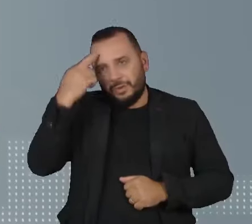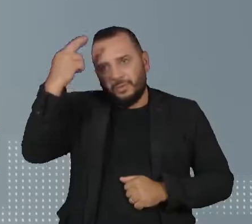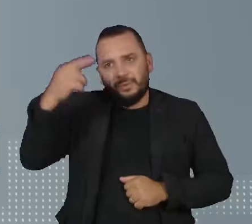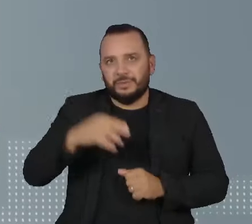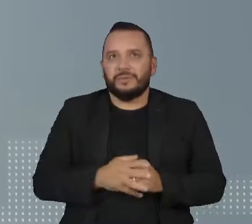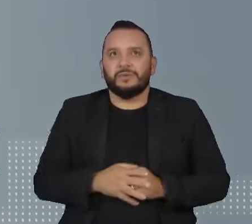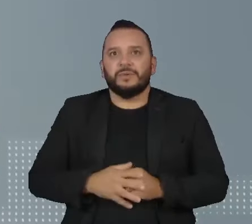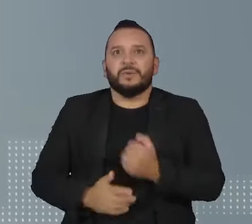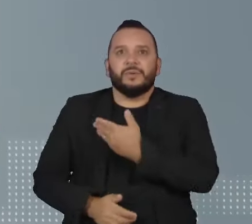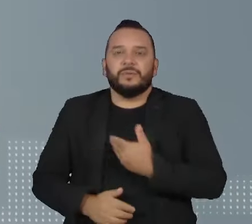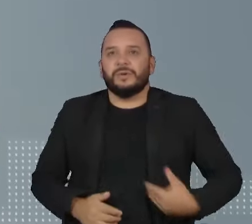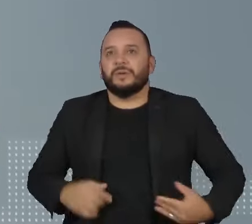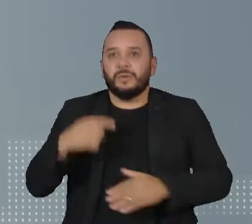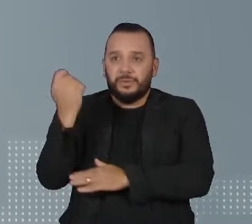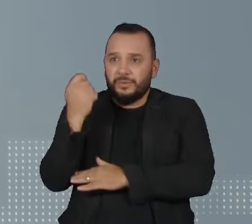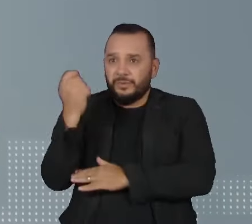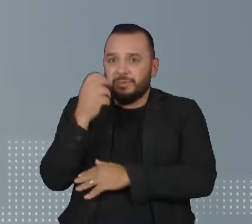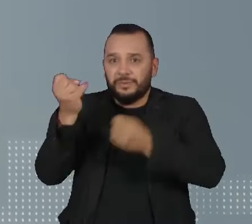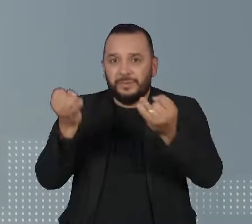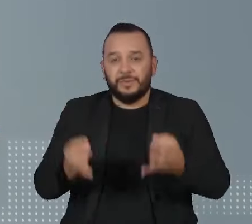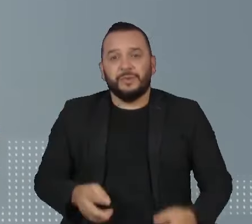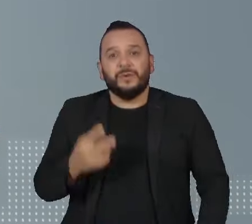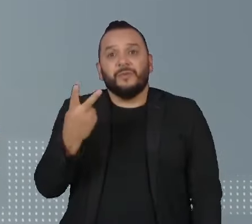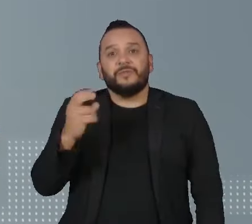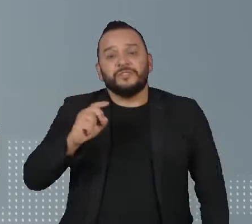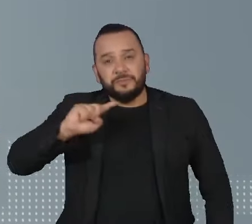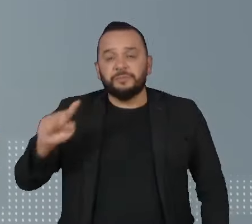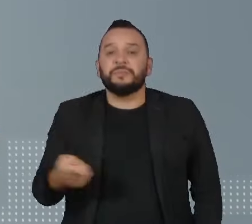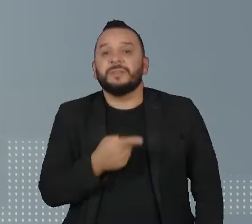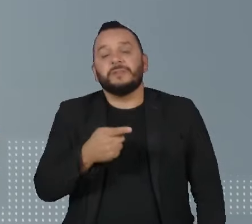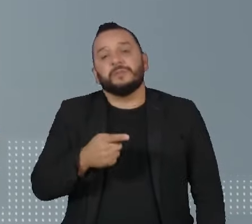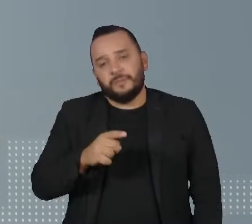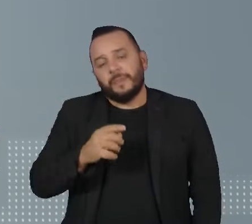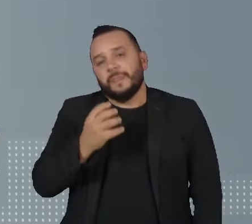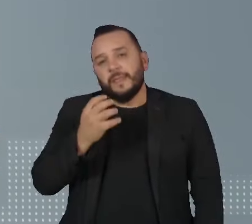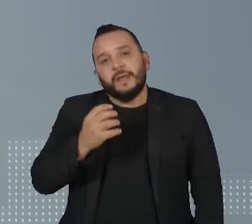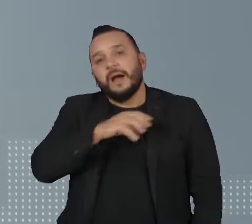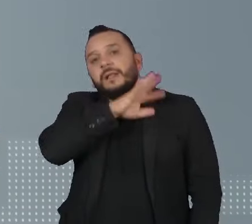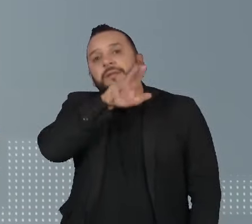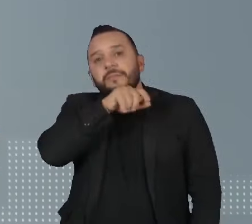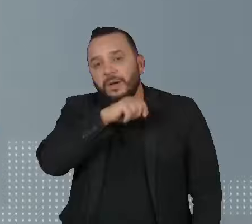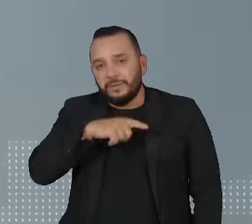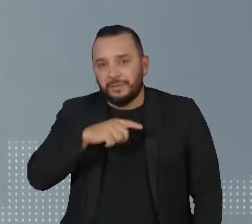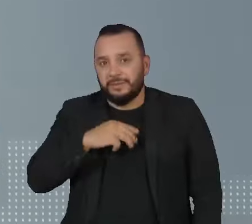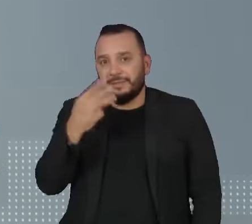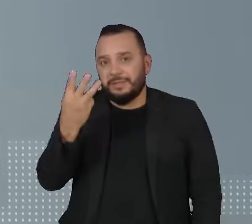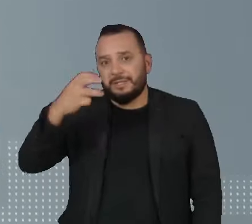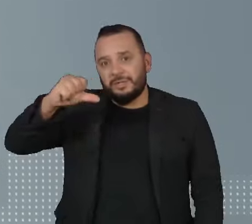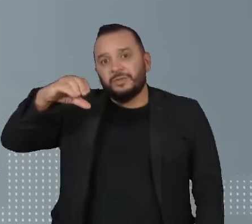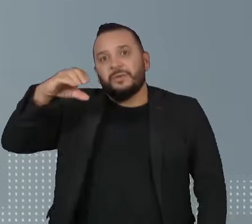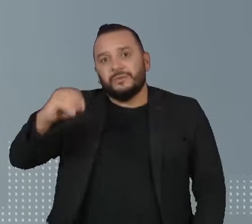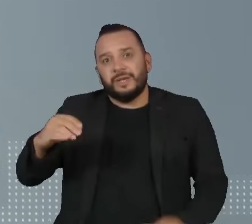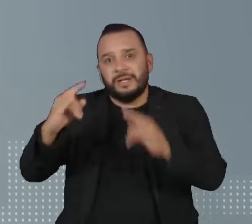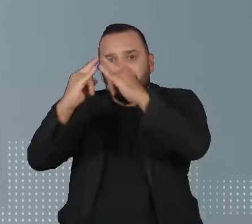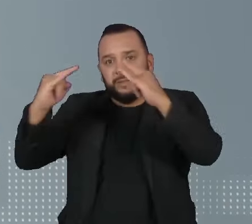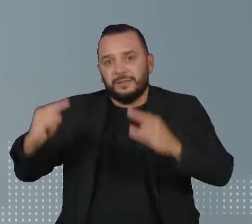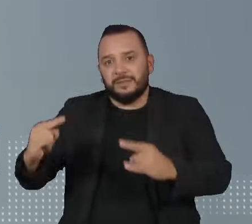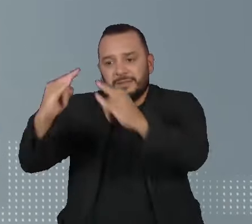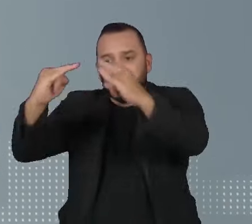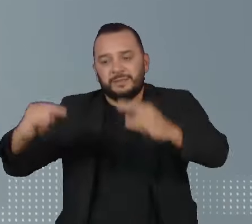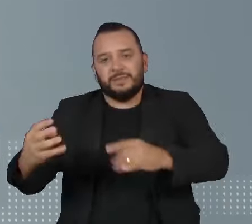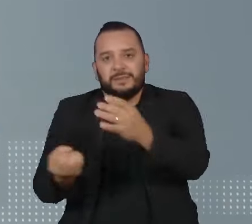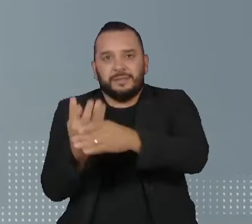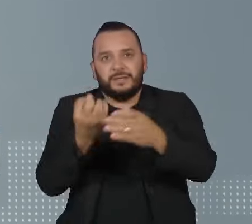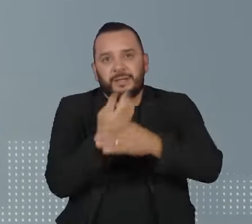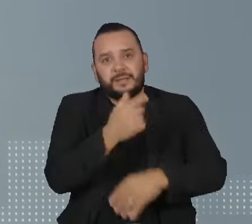governo do Rio Grande do Sul estima que existam 20 mil animais em 390 abrigos improvisados. Na semana passada, foi